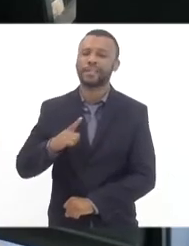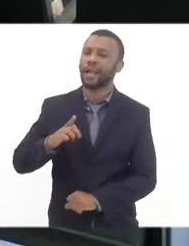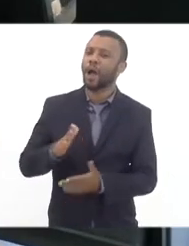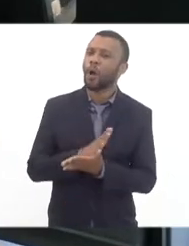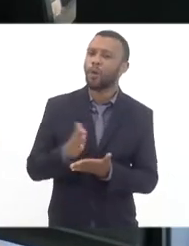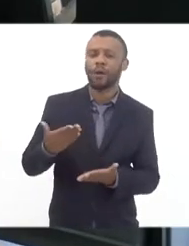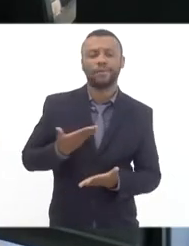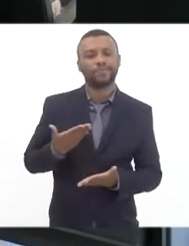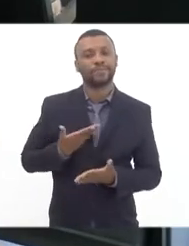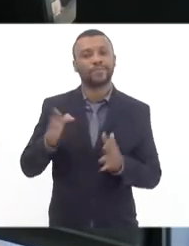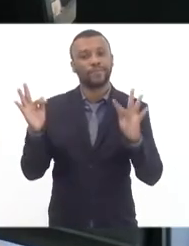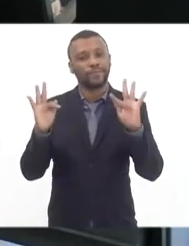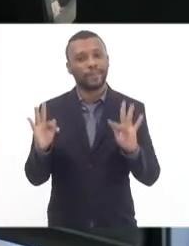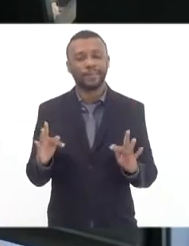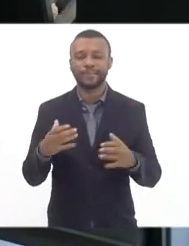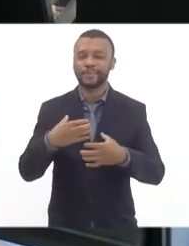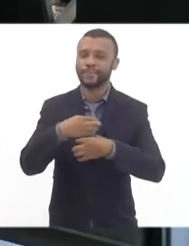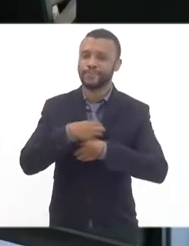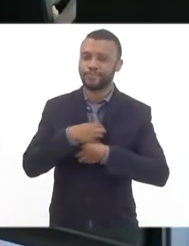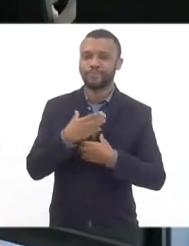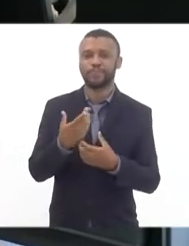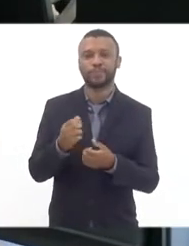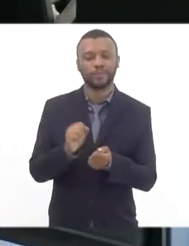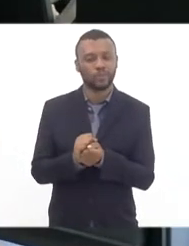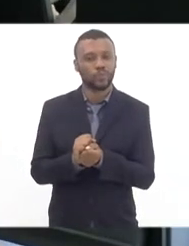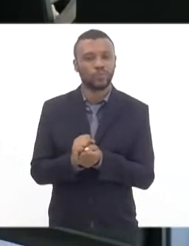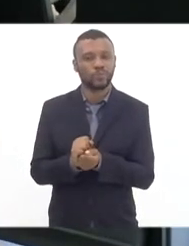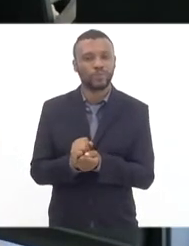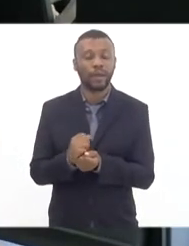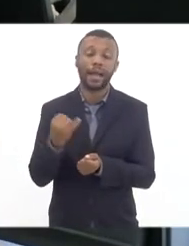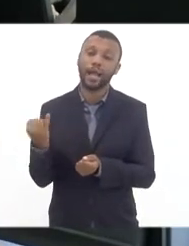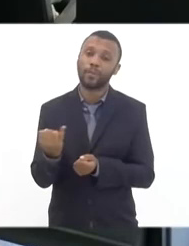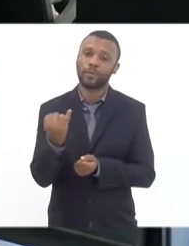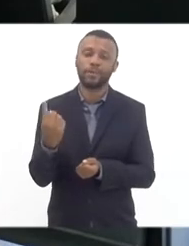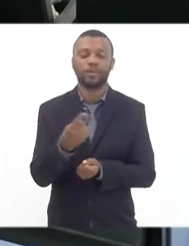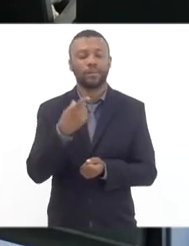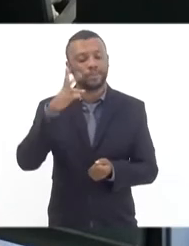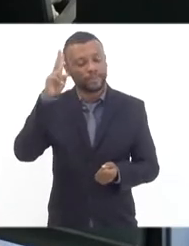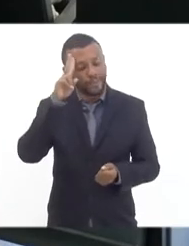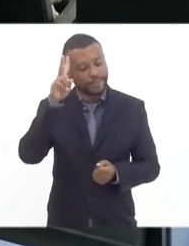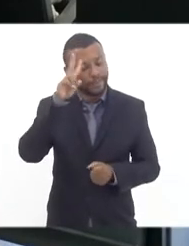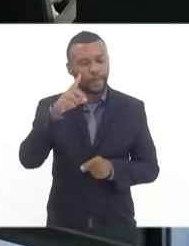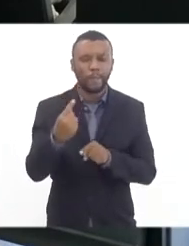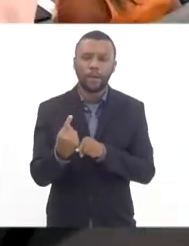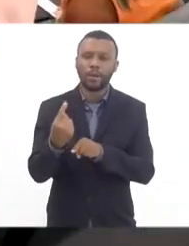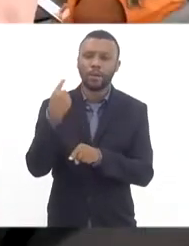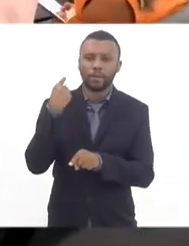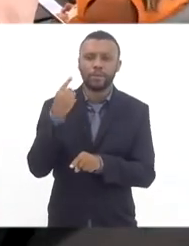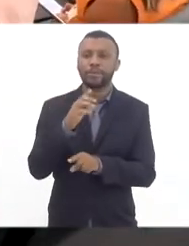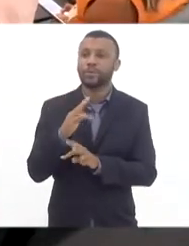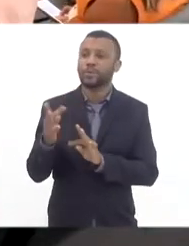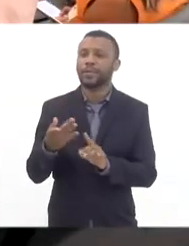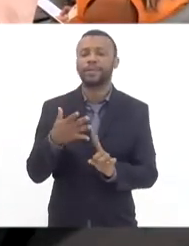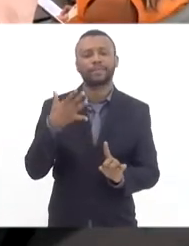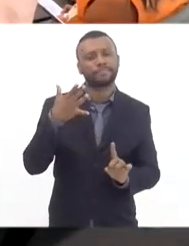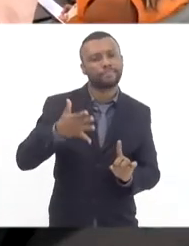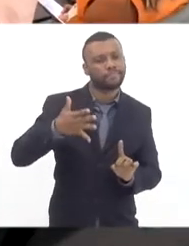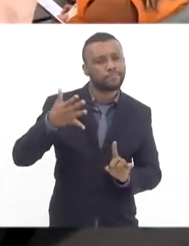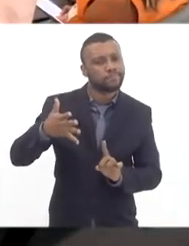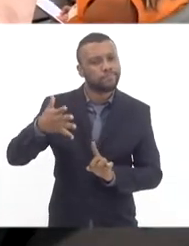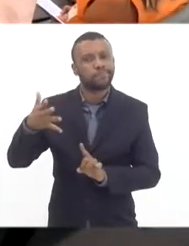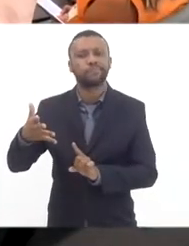outros gestores aqui. É importante a gente rememorar, né, depois de todas essas falas